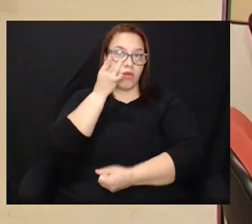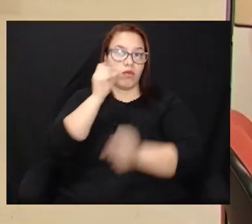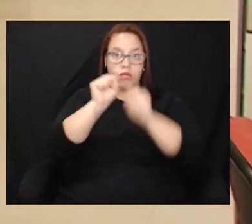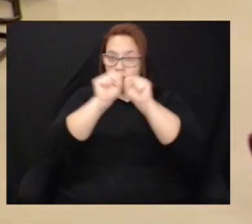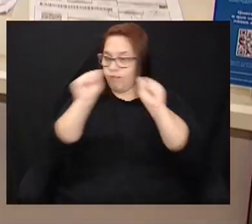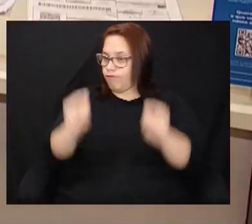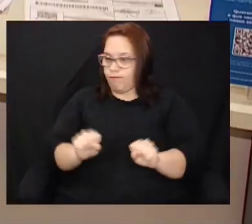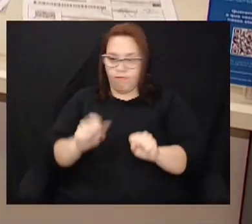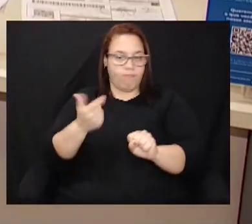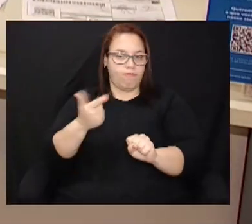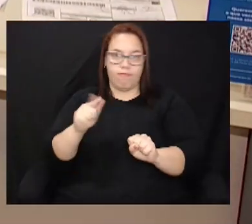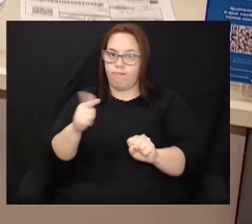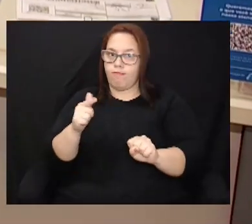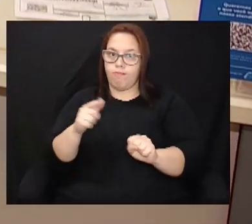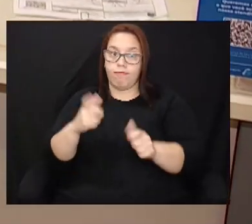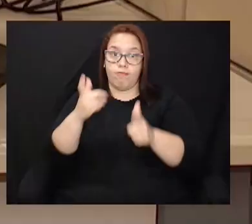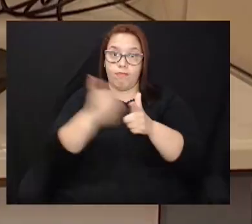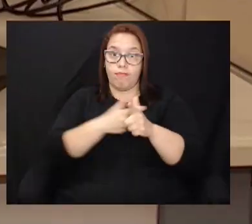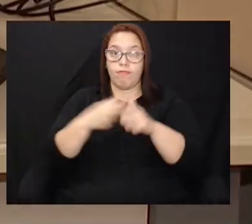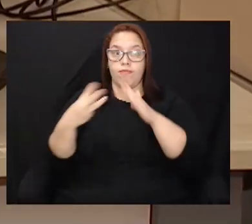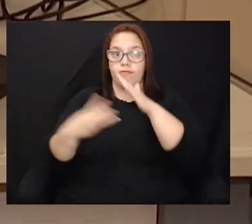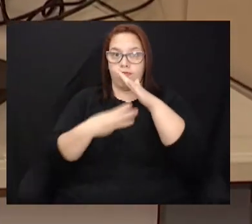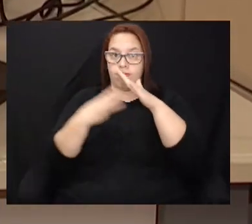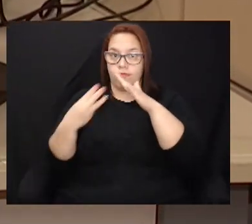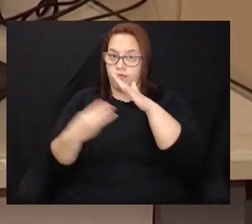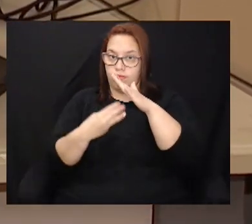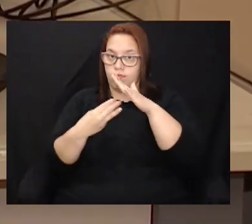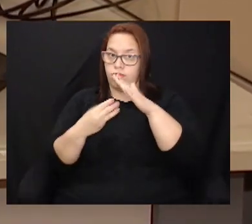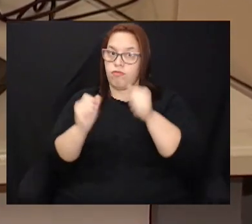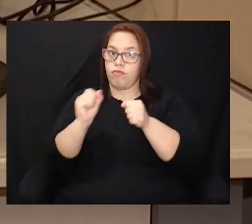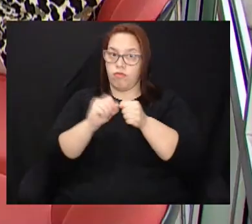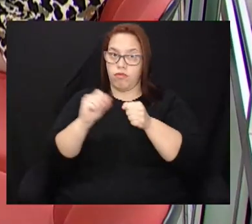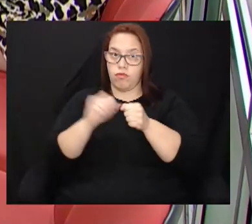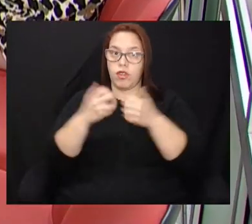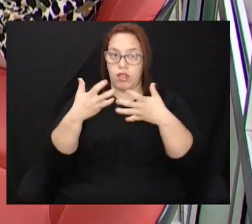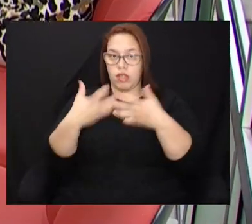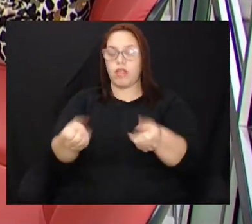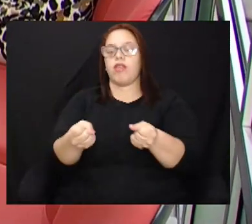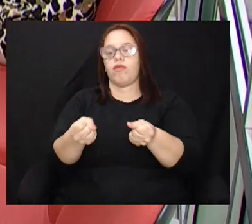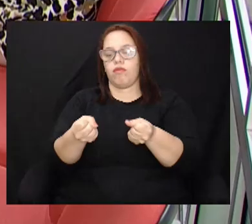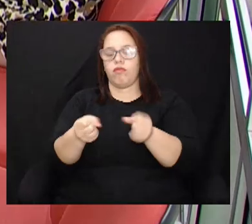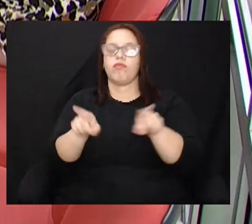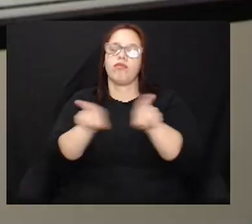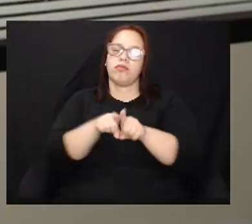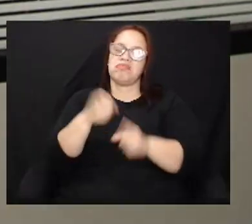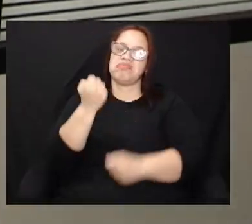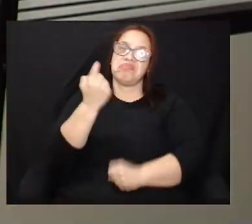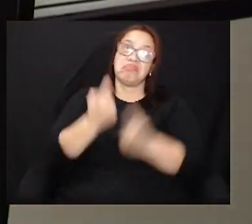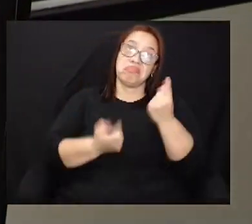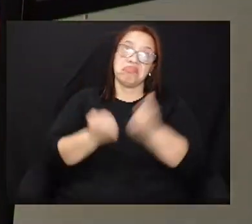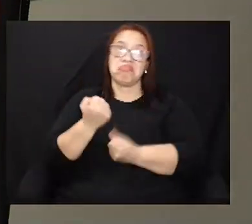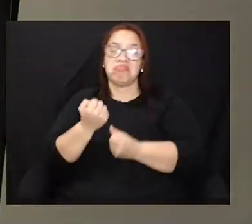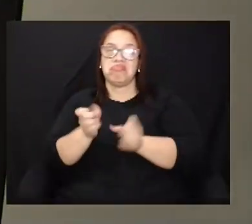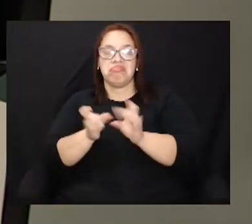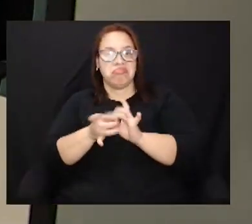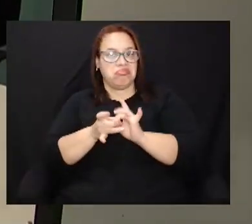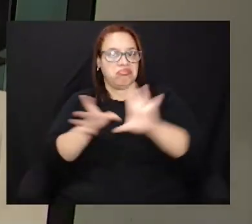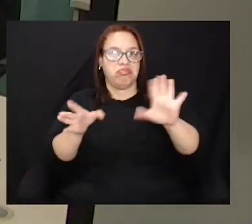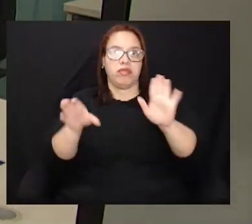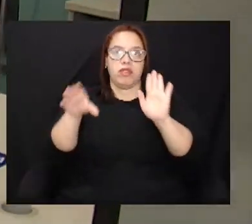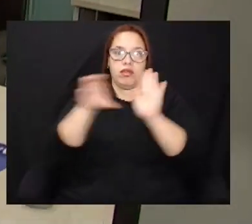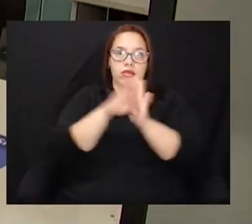a dívida de terceiros ser feita a adesão. Também temos alguns casos de liberação de processos, então